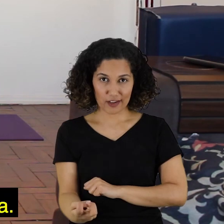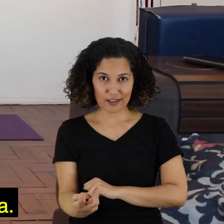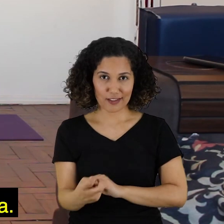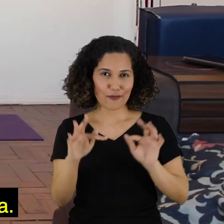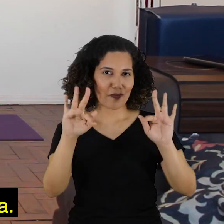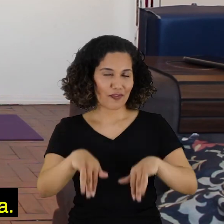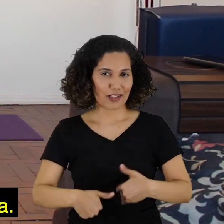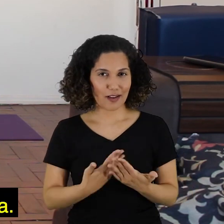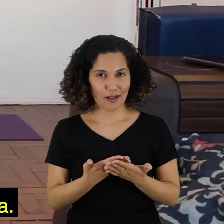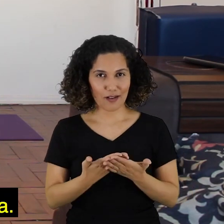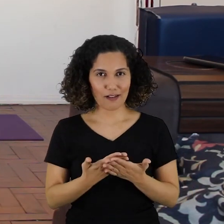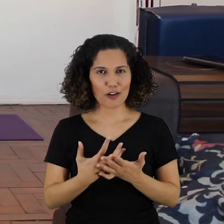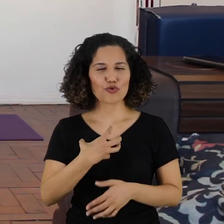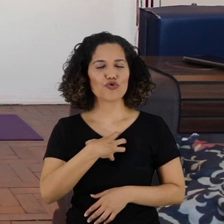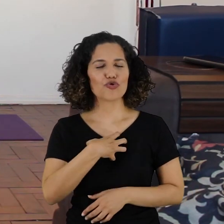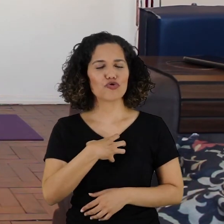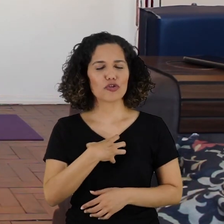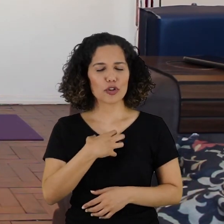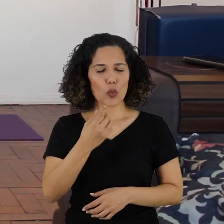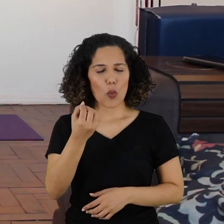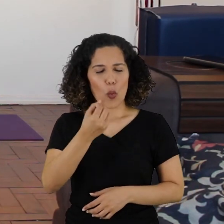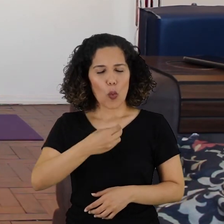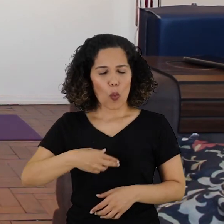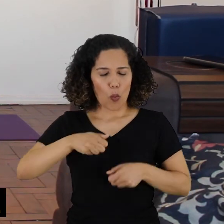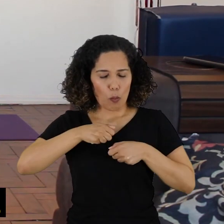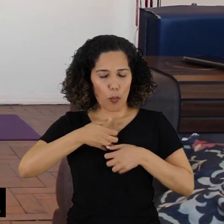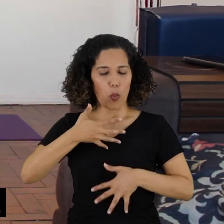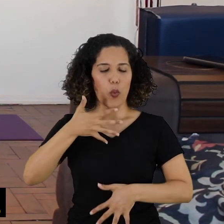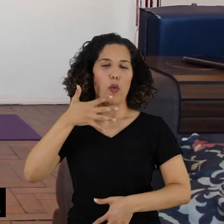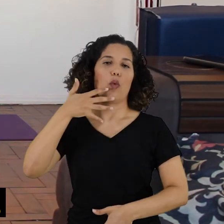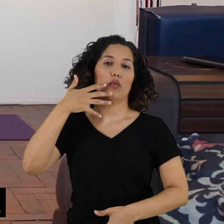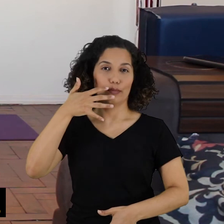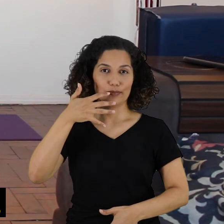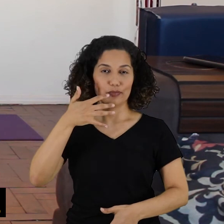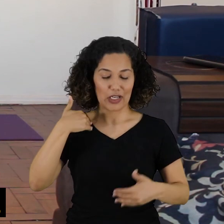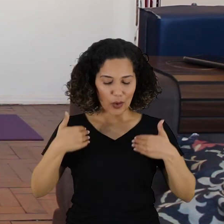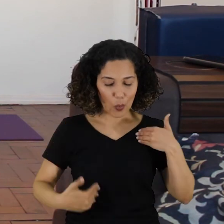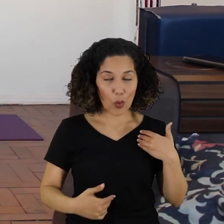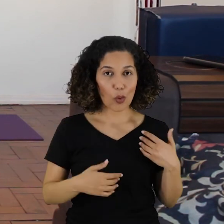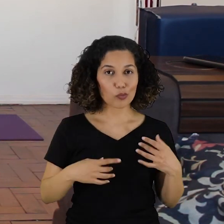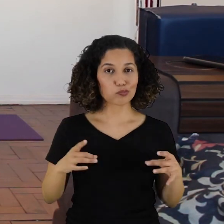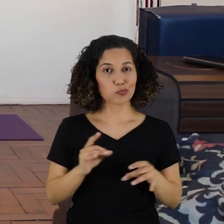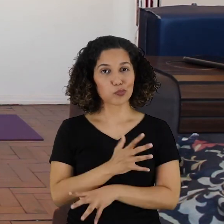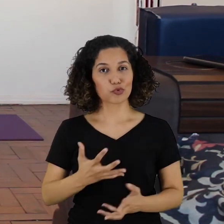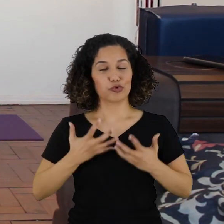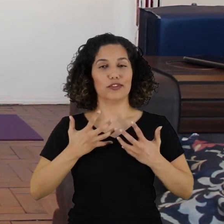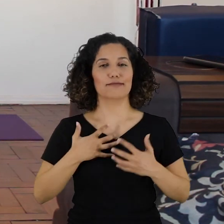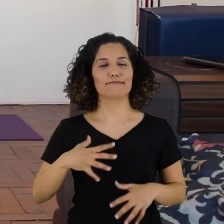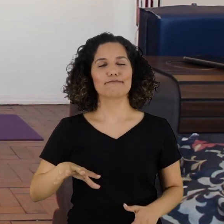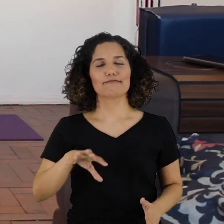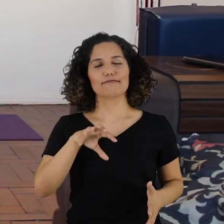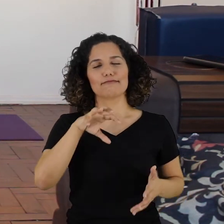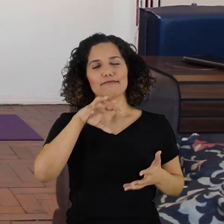gente terminar essa aula. Sente esse som reverberar em cada parte do corpo que você acabou de energizar.